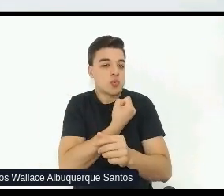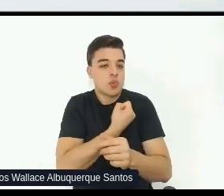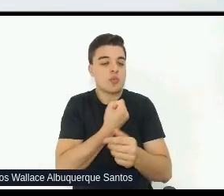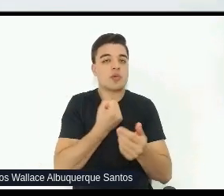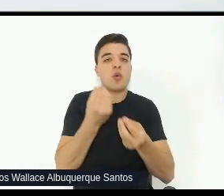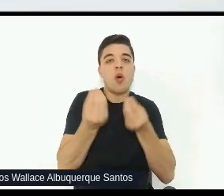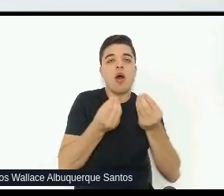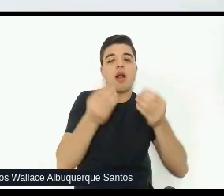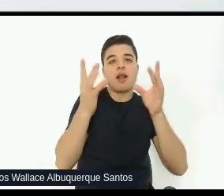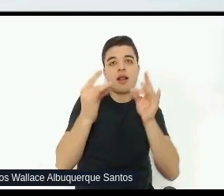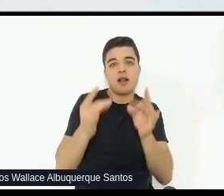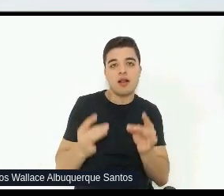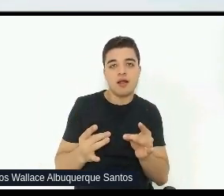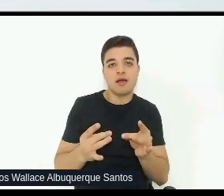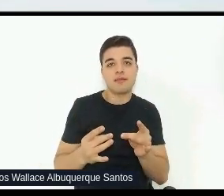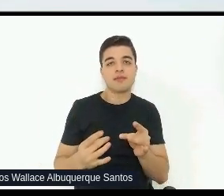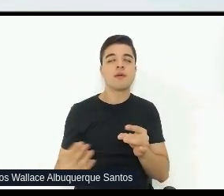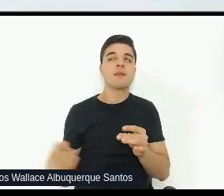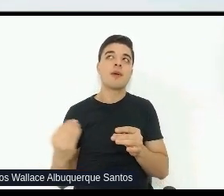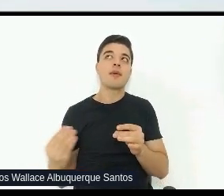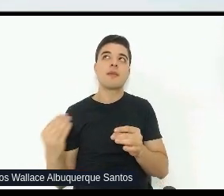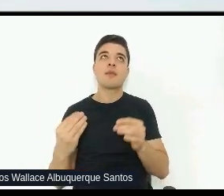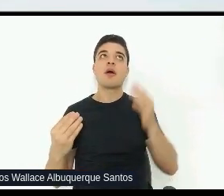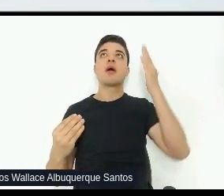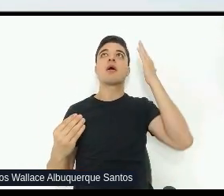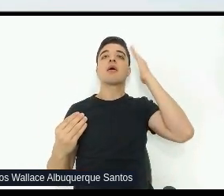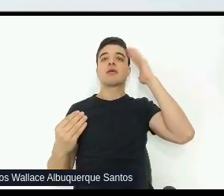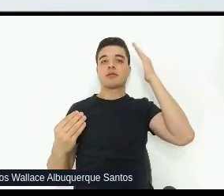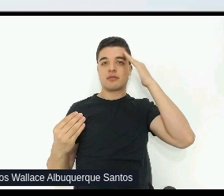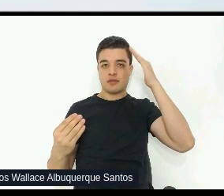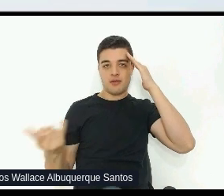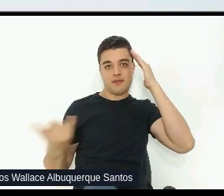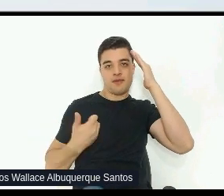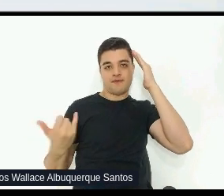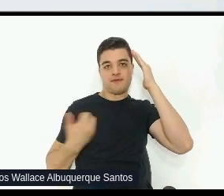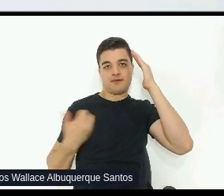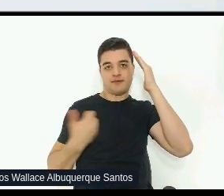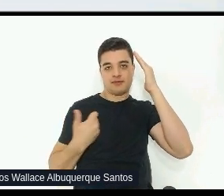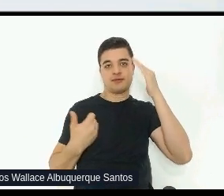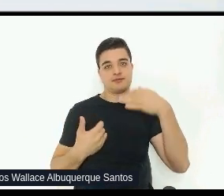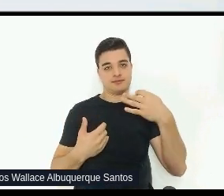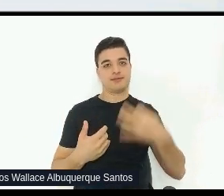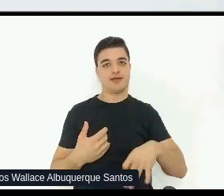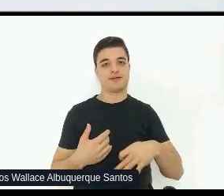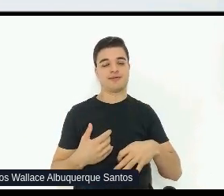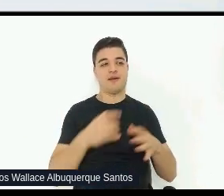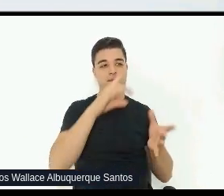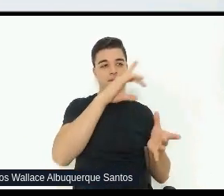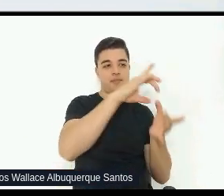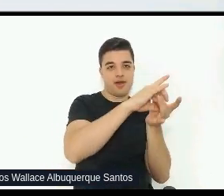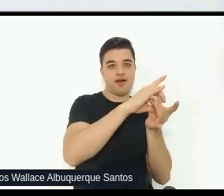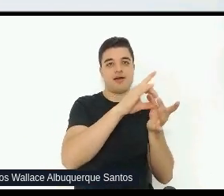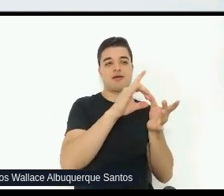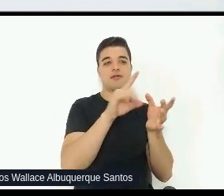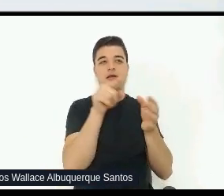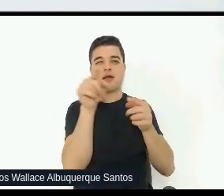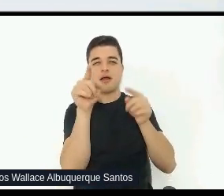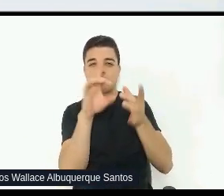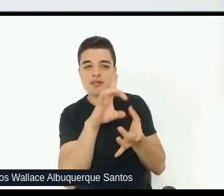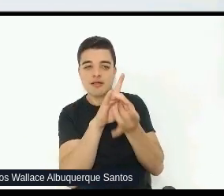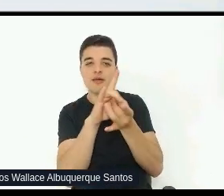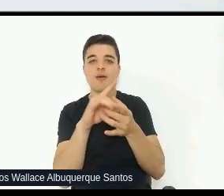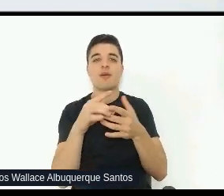A gente tem a 8ª heurística sobre tempo e preservação. Eu sei que essa heurística ela é um pouquinho mais complicada de